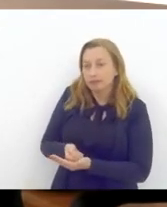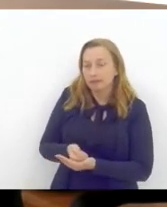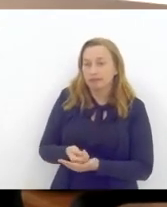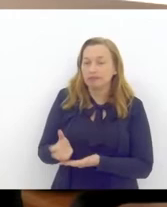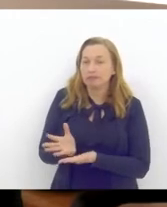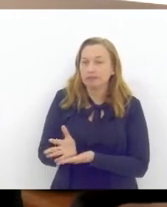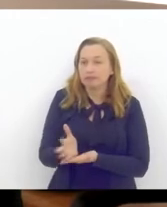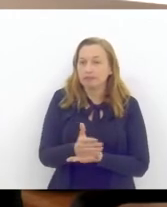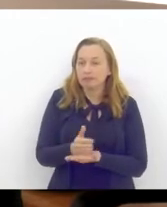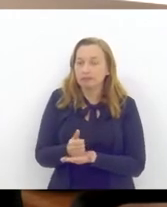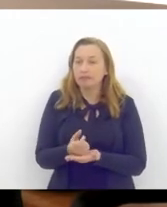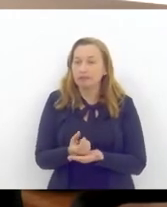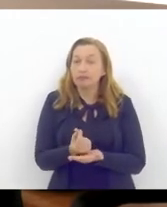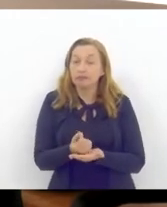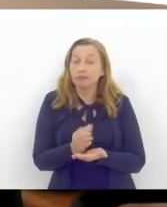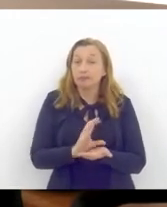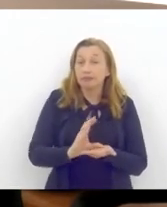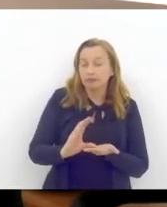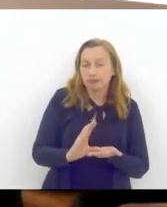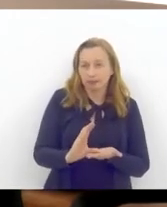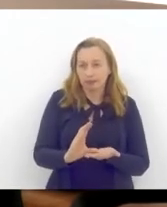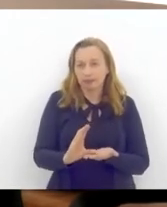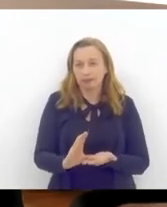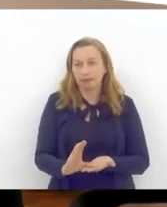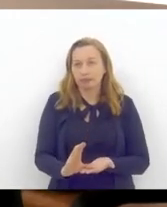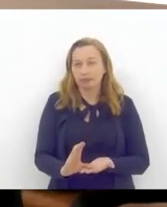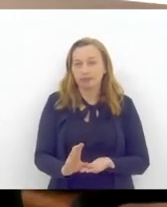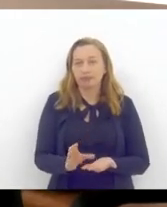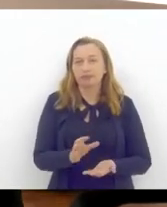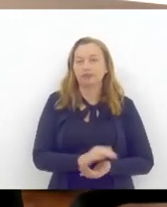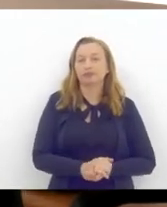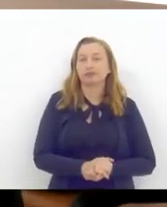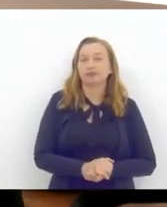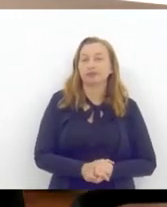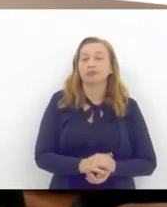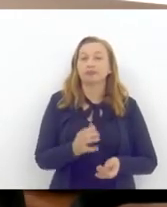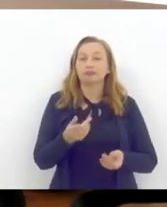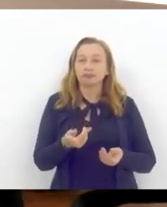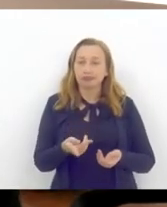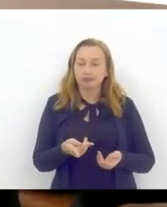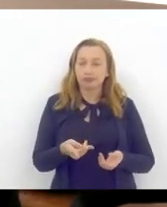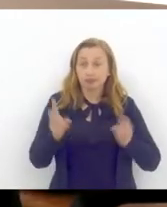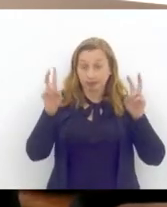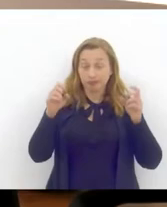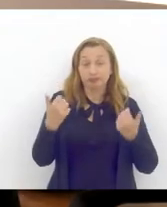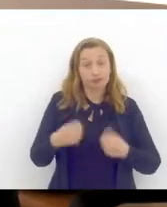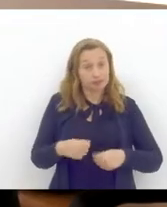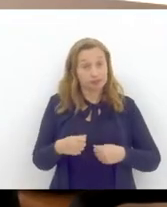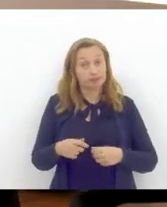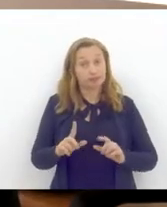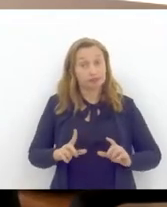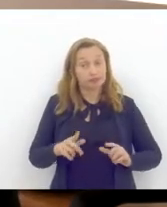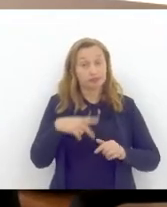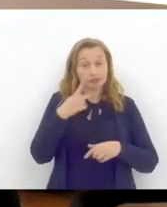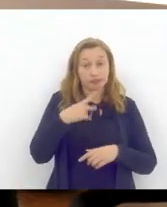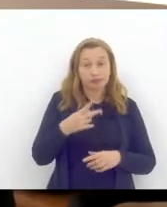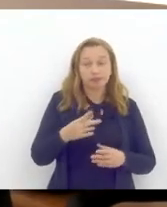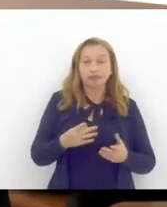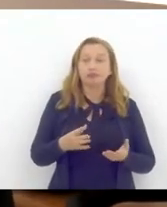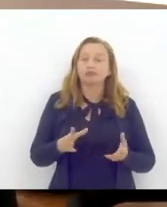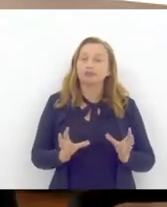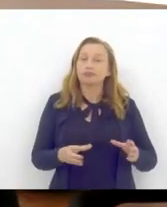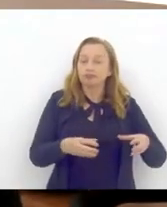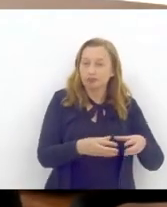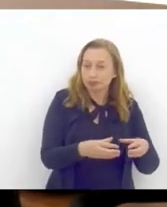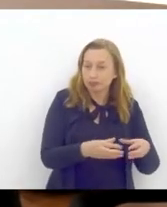recursos então, que a União repassaria, que esse tema tivesse abordado. E o comitê que apura isso já prorrogou